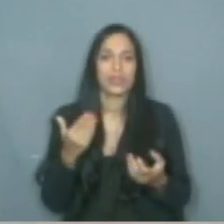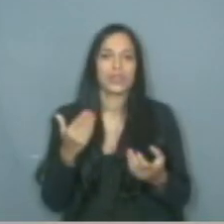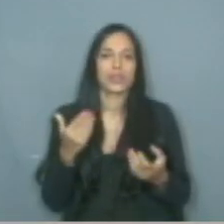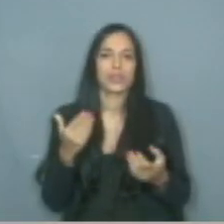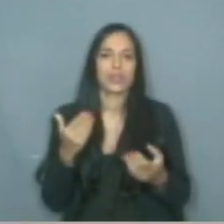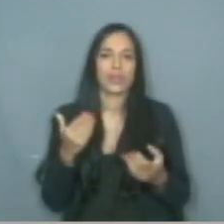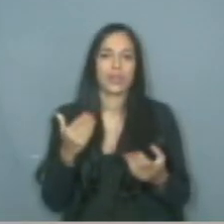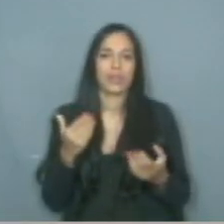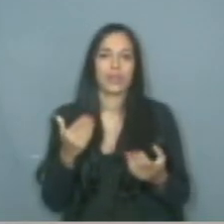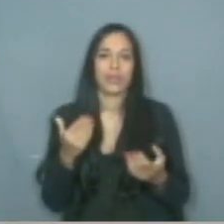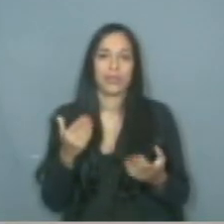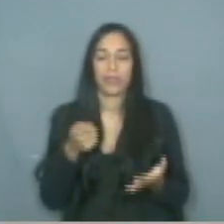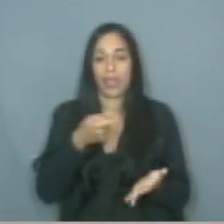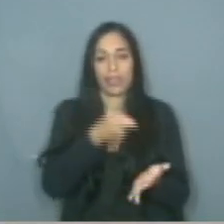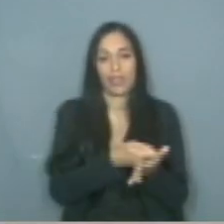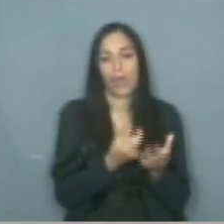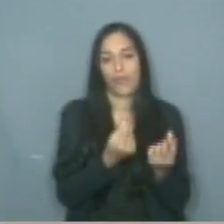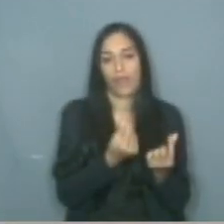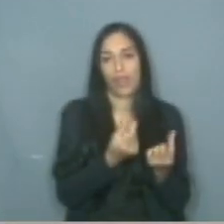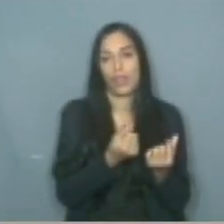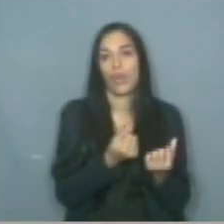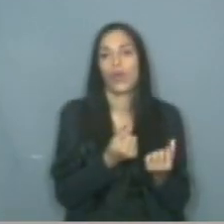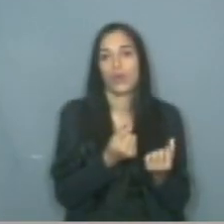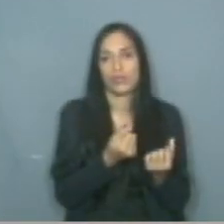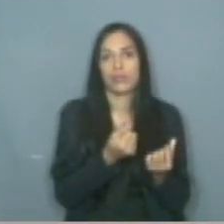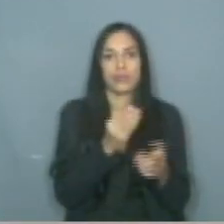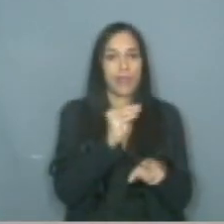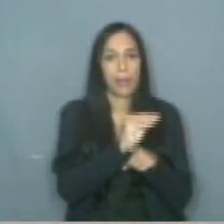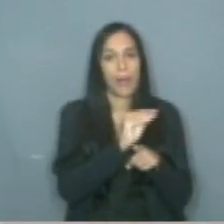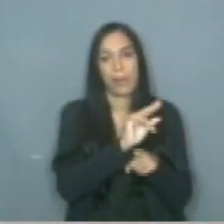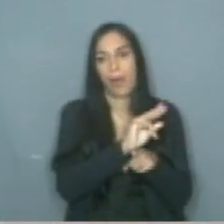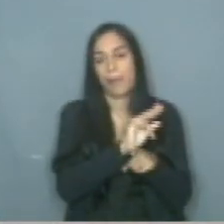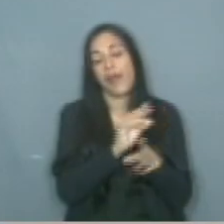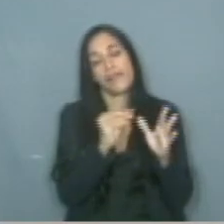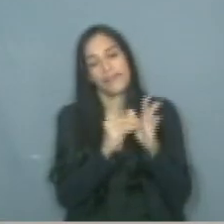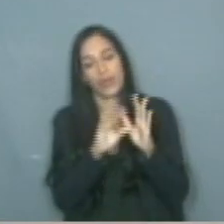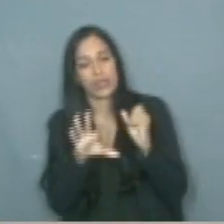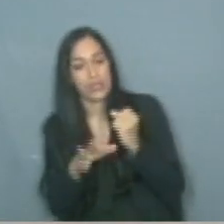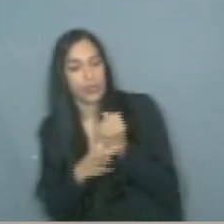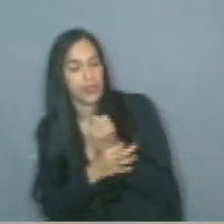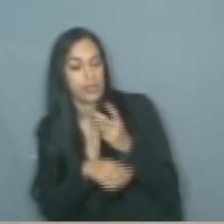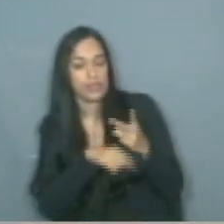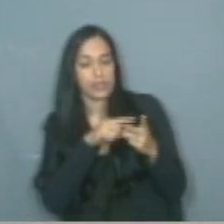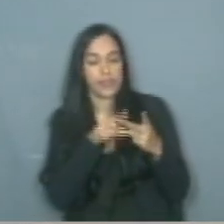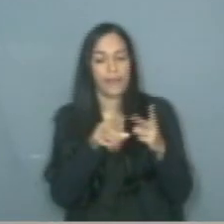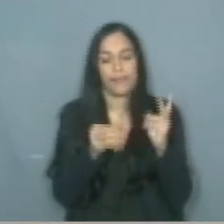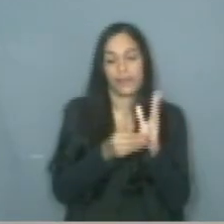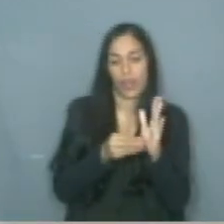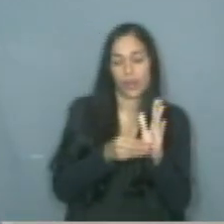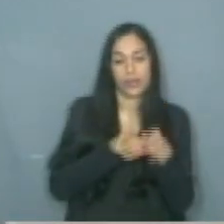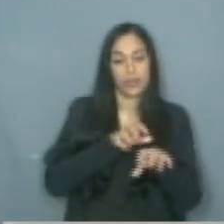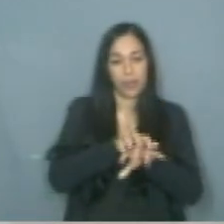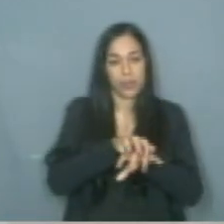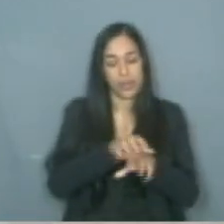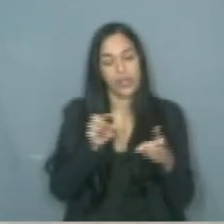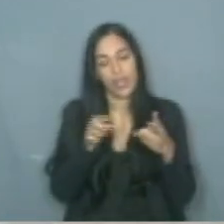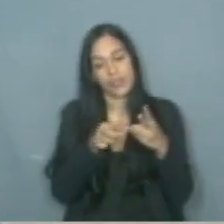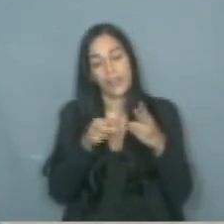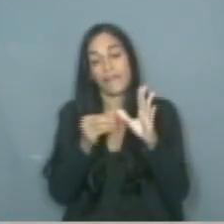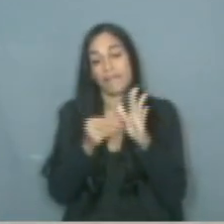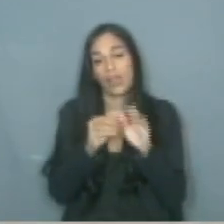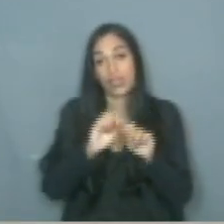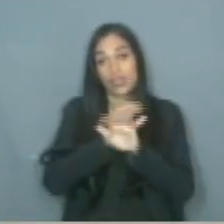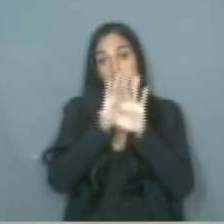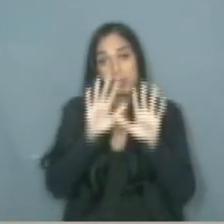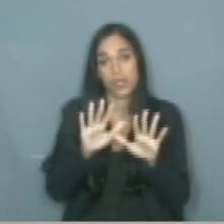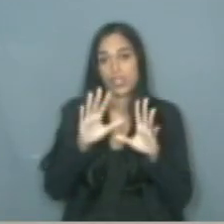simplesmente se negou a dar o valor para o flanelinha. Então falta segurança, falta mobilidade, falta transparência com tudo